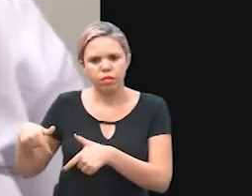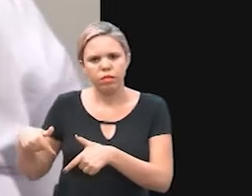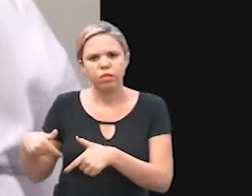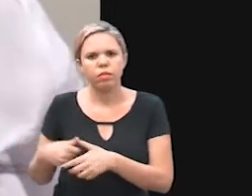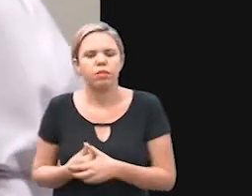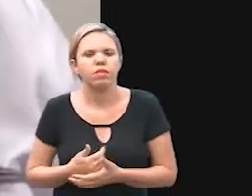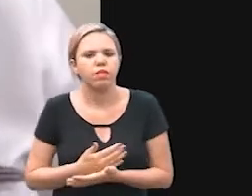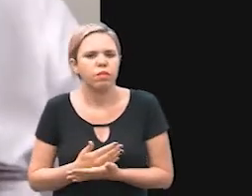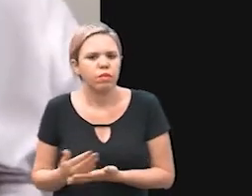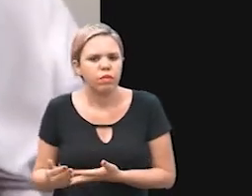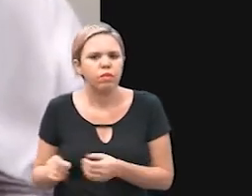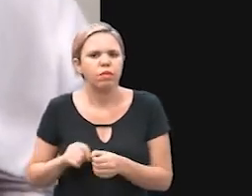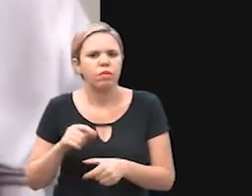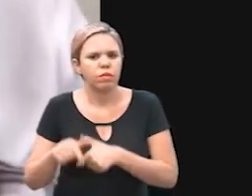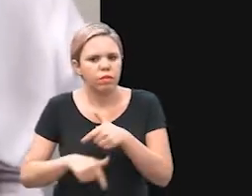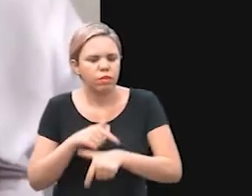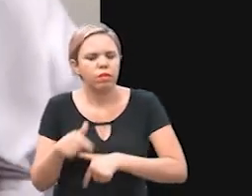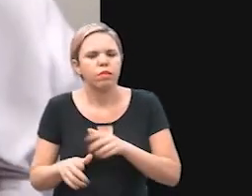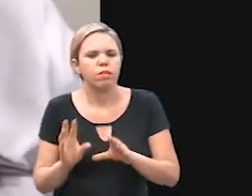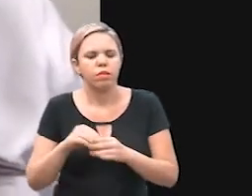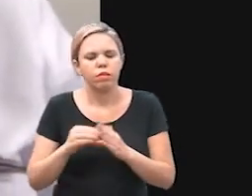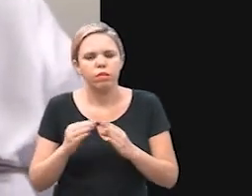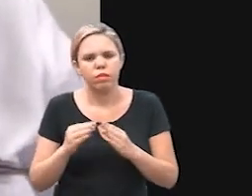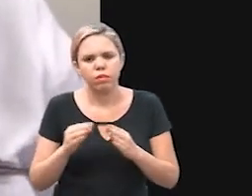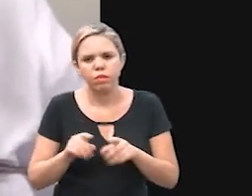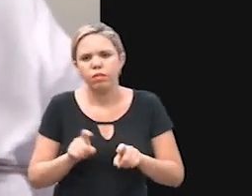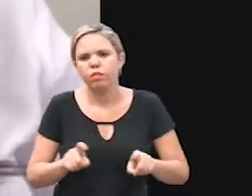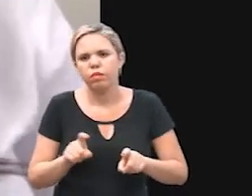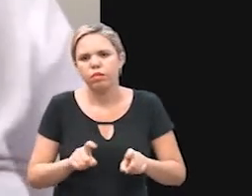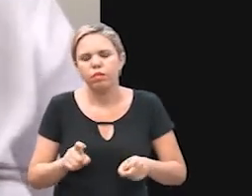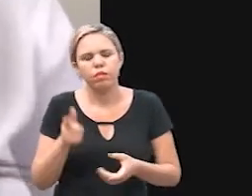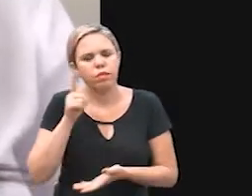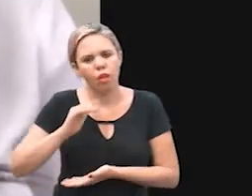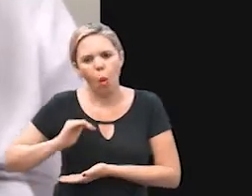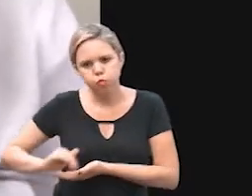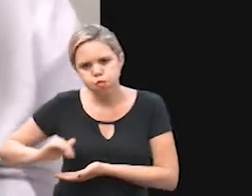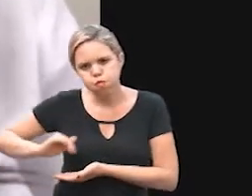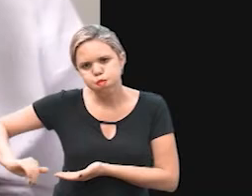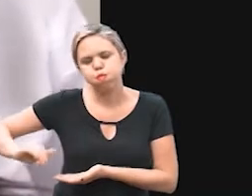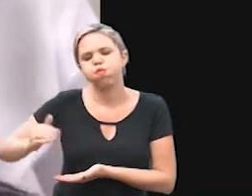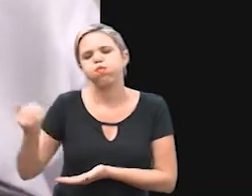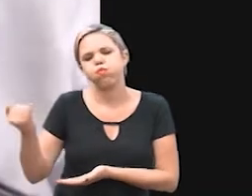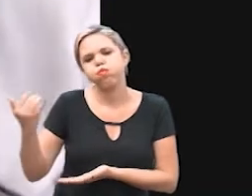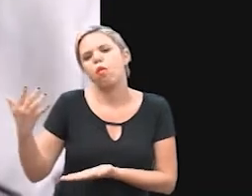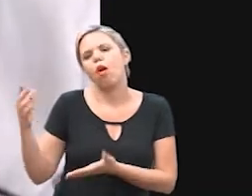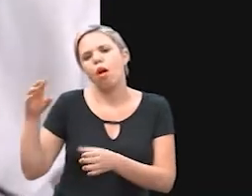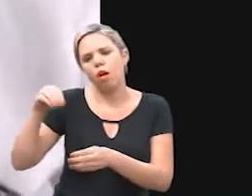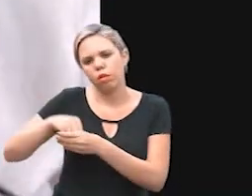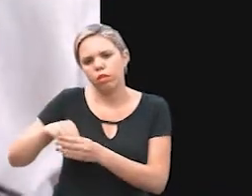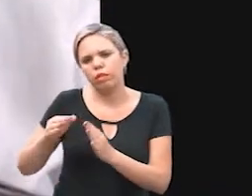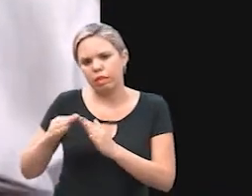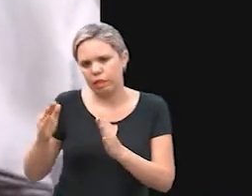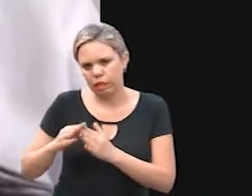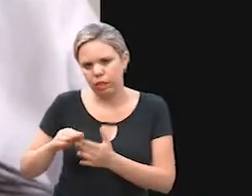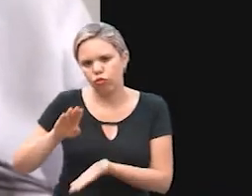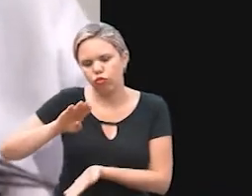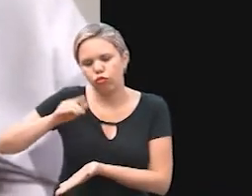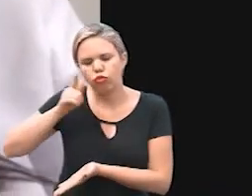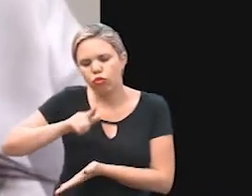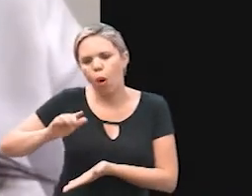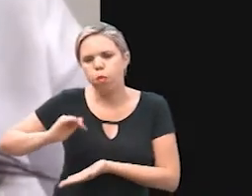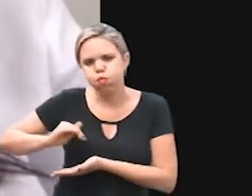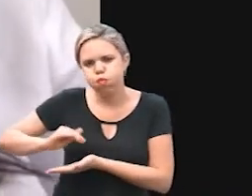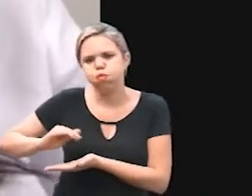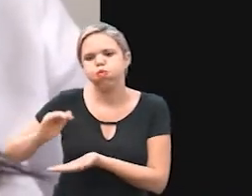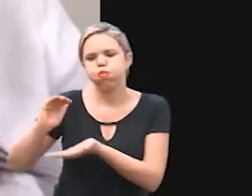trabalhando e começaram a fazer home office, elas conseguiram tirar o leite, mas por estar em casa, né? Às vezes